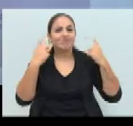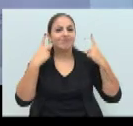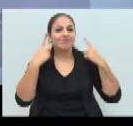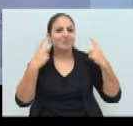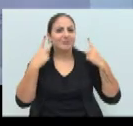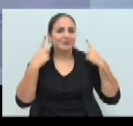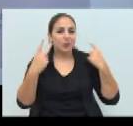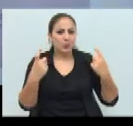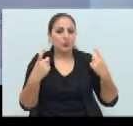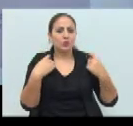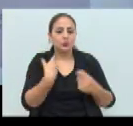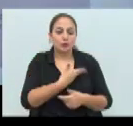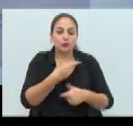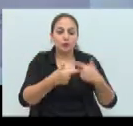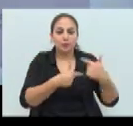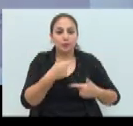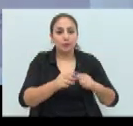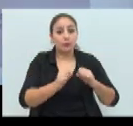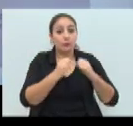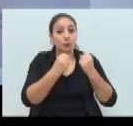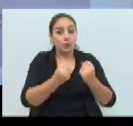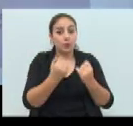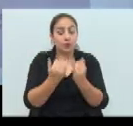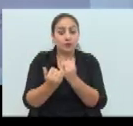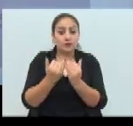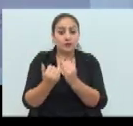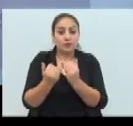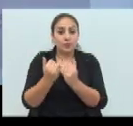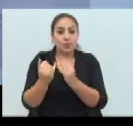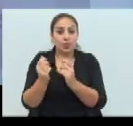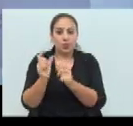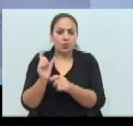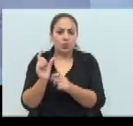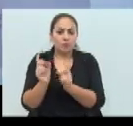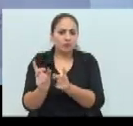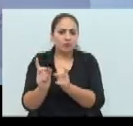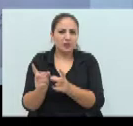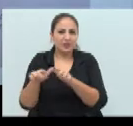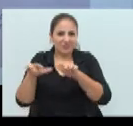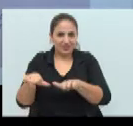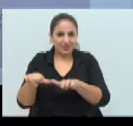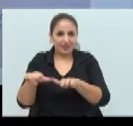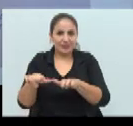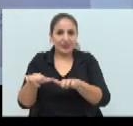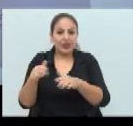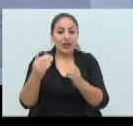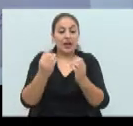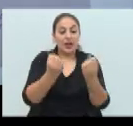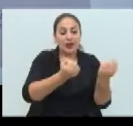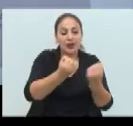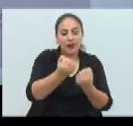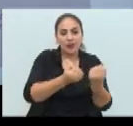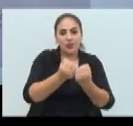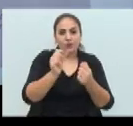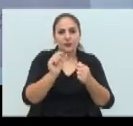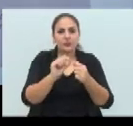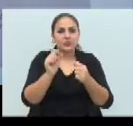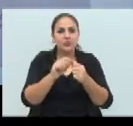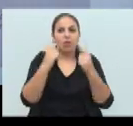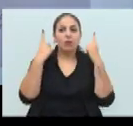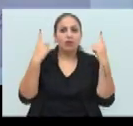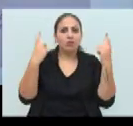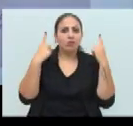questão dos estabelecimentos comerciais, dos veículos na rua que faziam a poluição